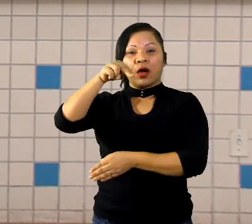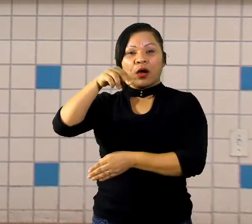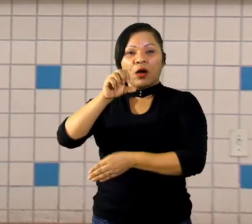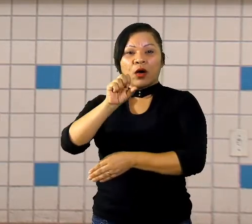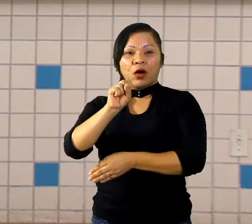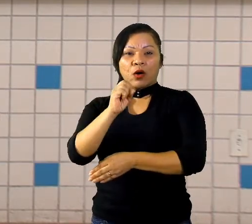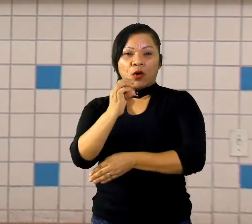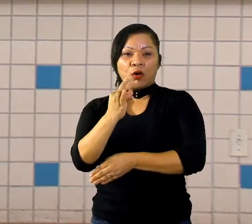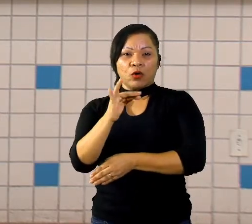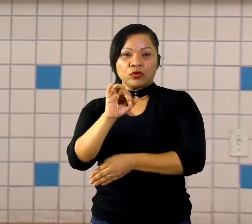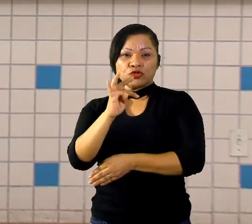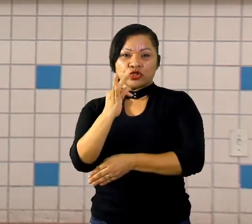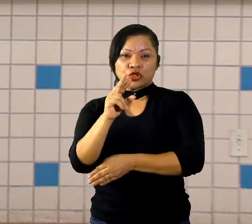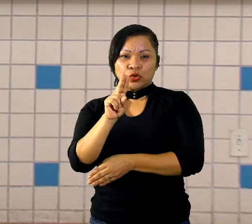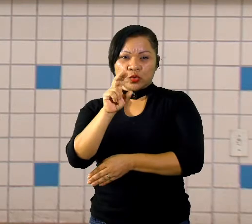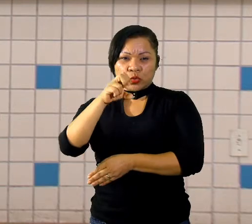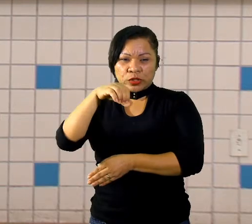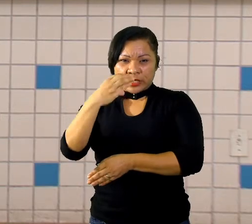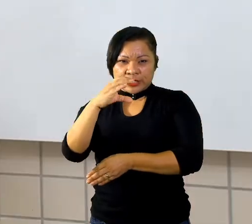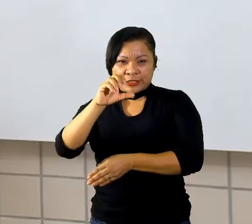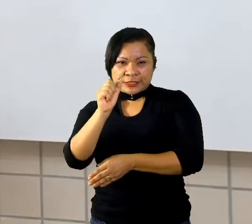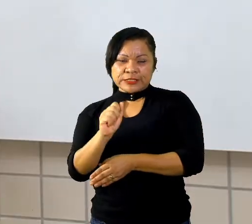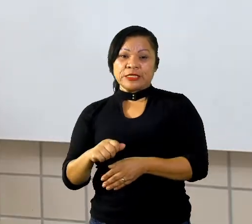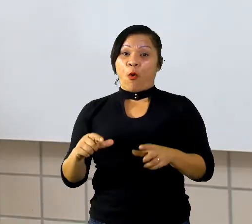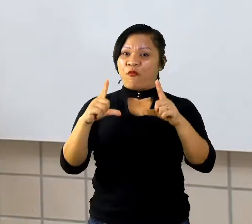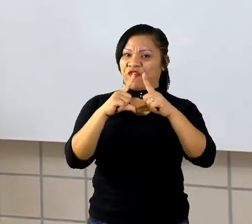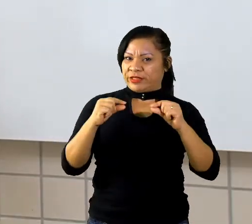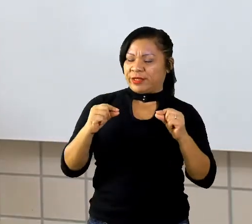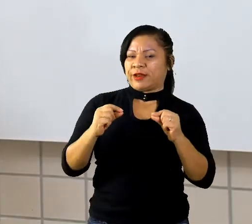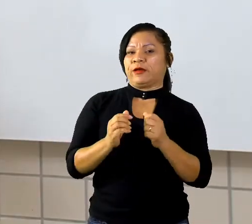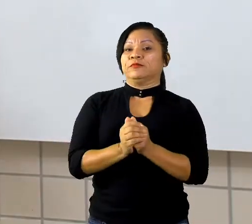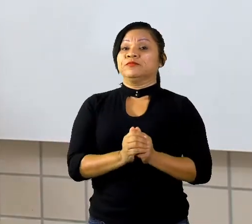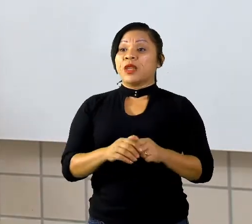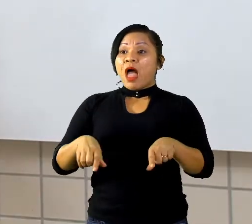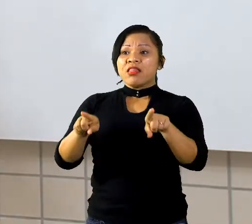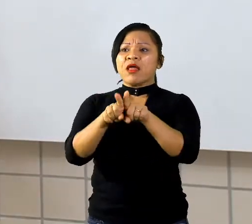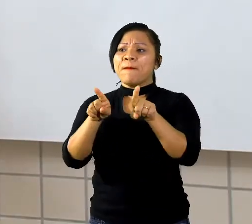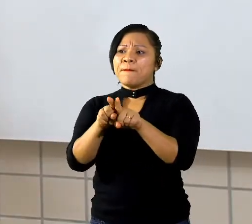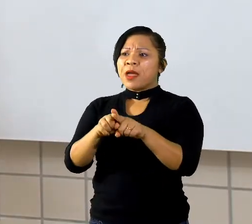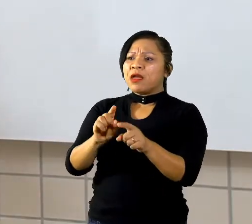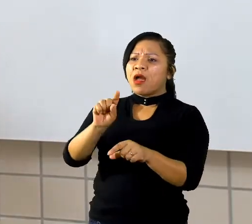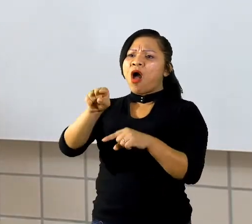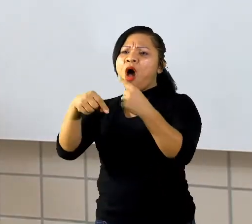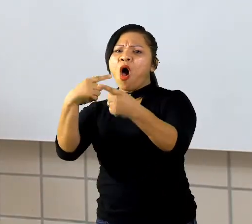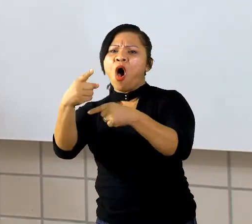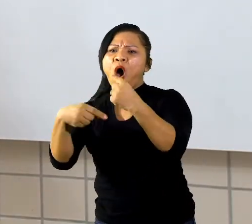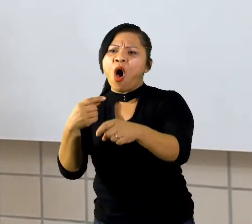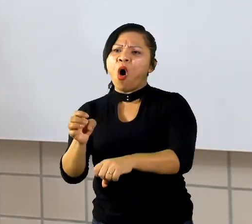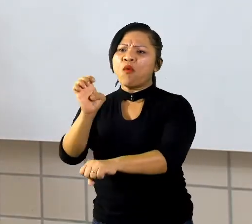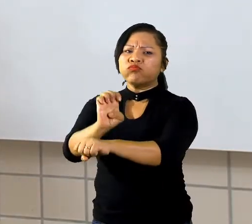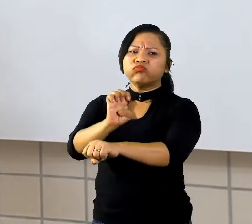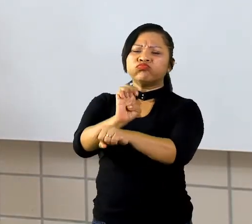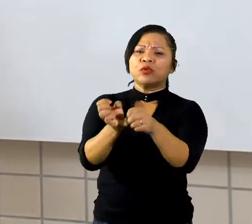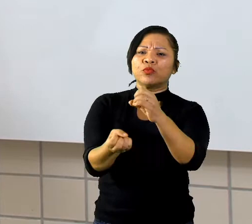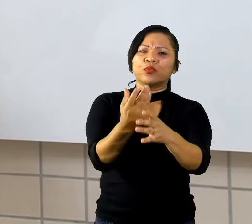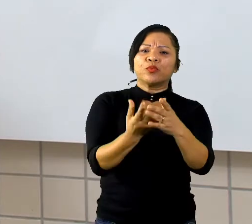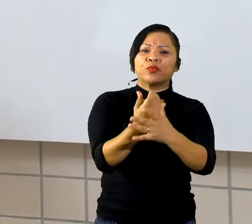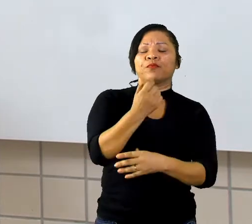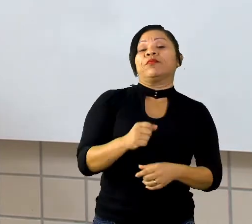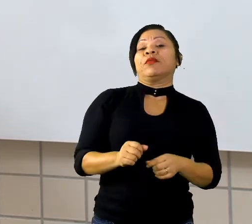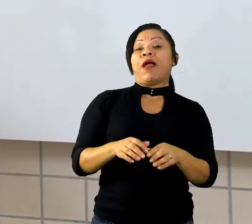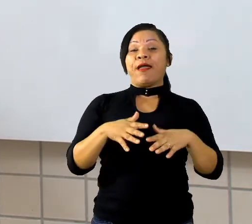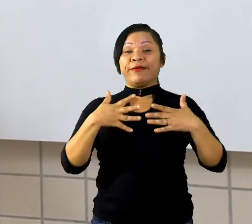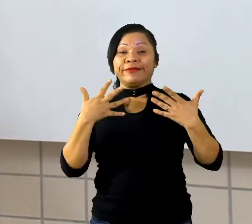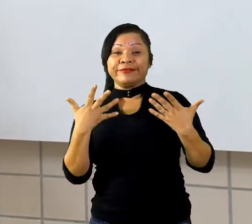Constituição, outros estados também surgiram. E aí, nós pudemos começar a realizar investimentos, foram